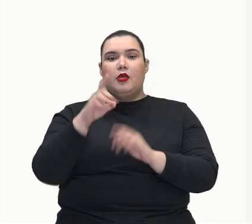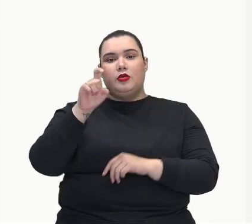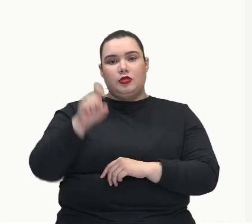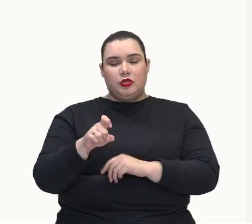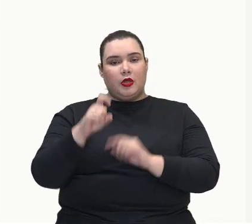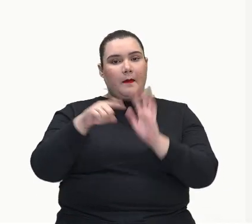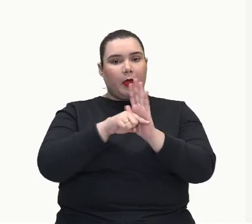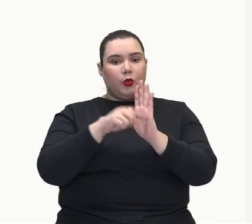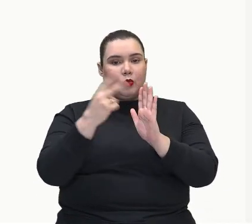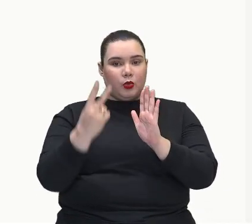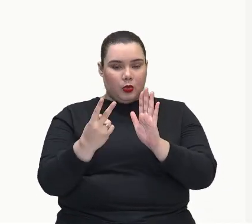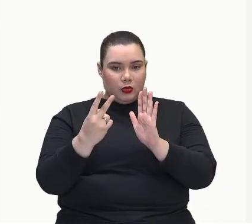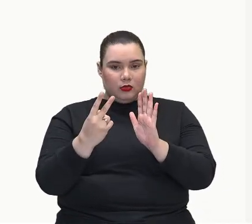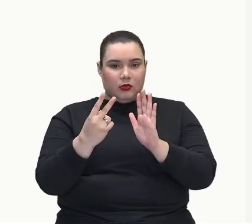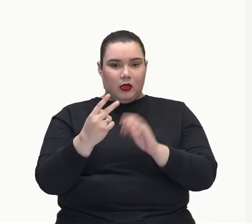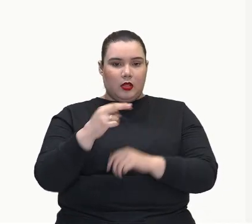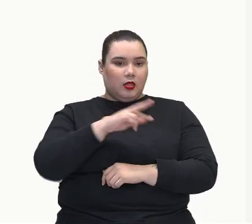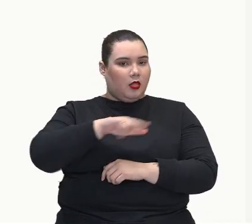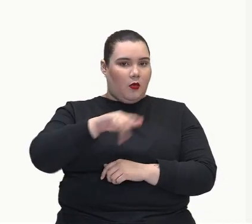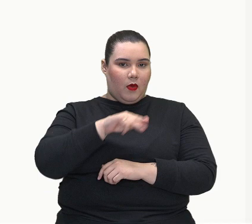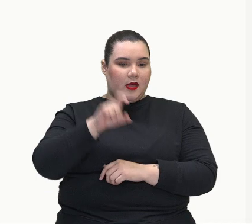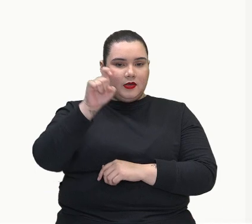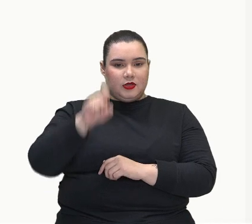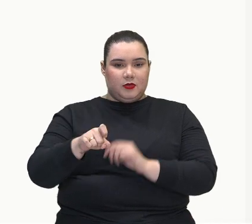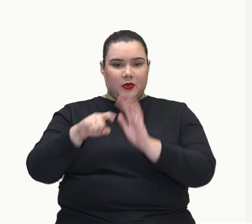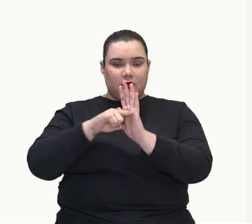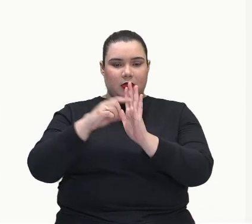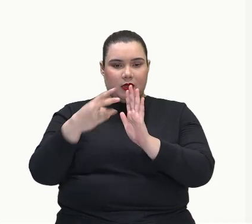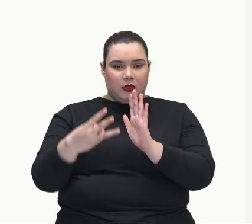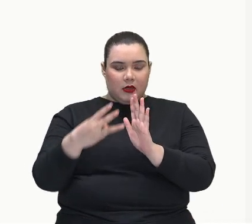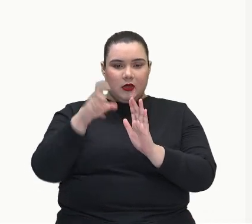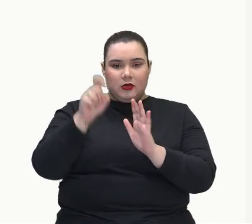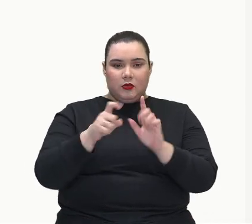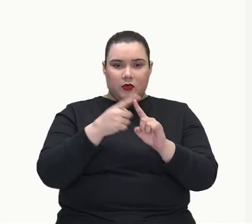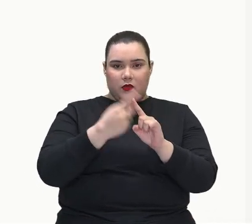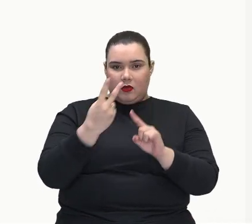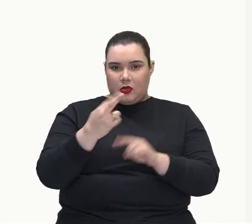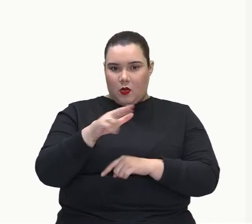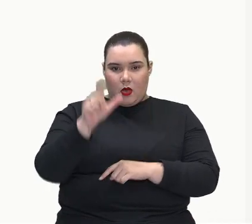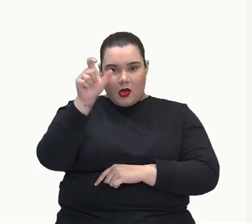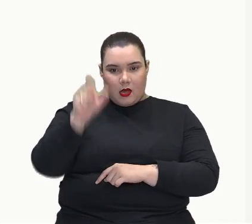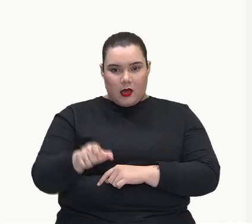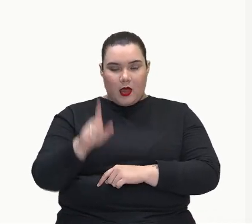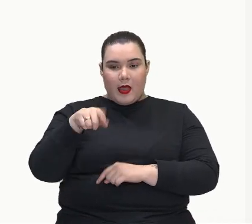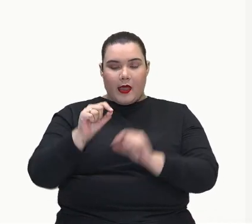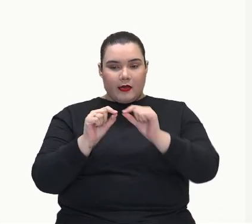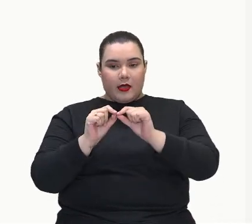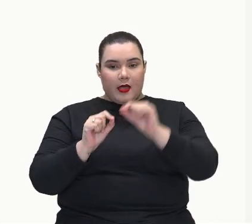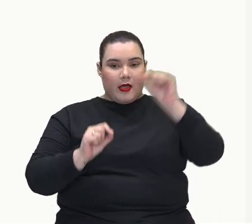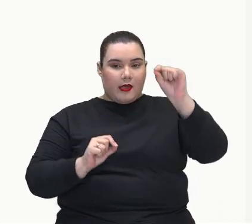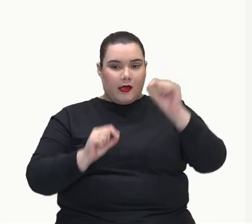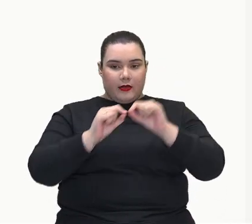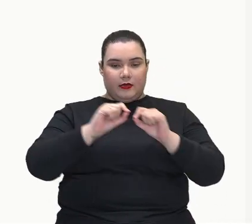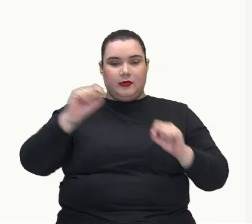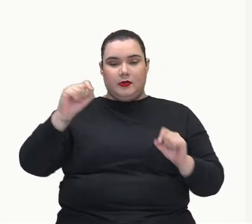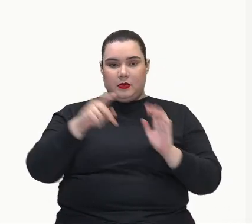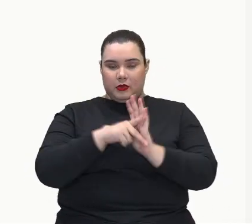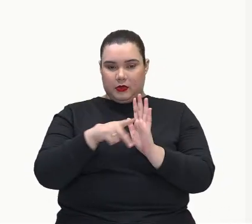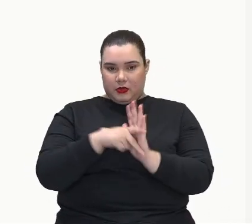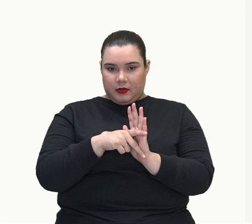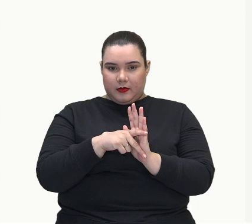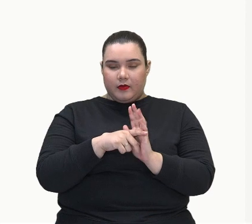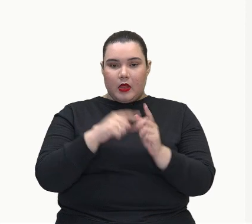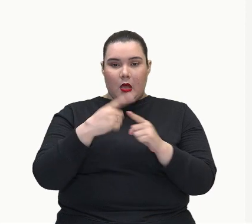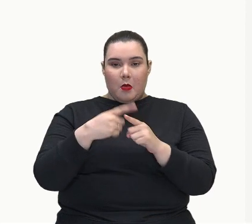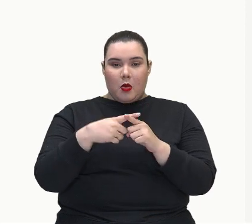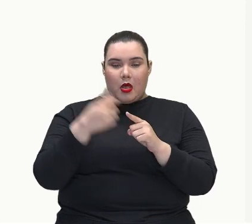x menos 2, e não entre x menos 3 e x mais 2. Por quê? Porque a primeira parte da